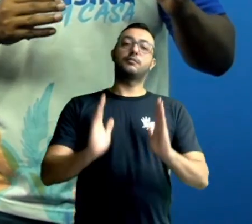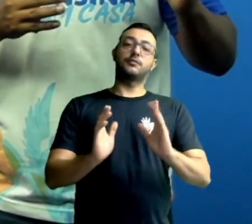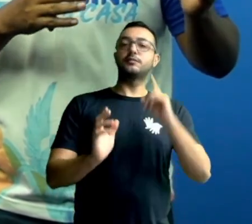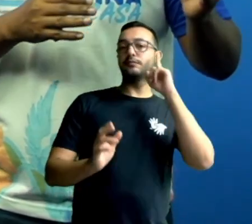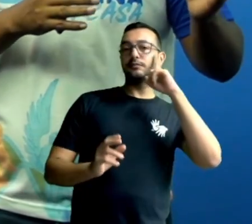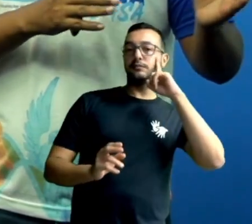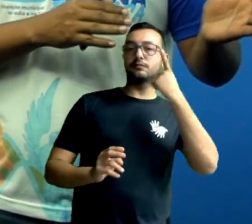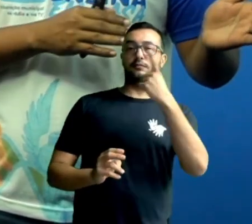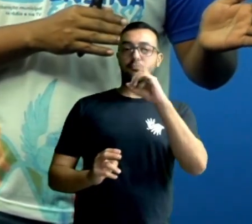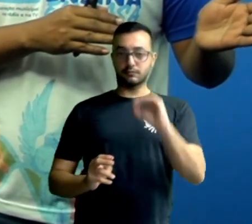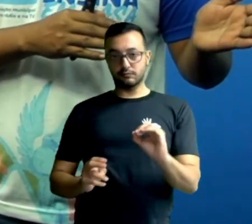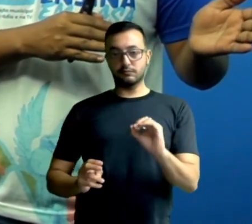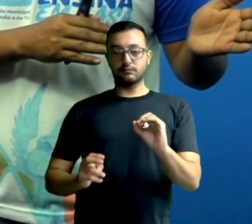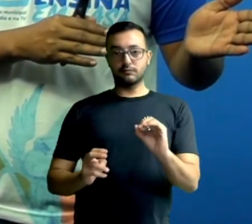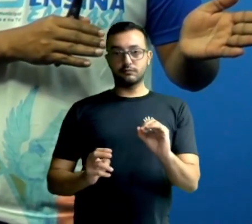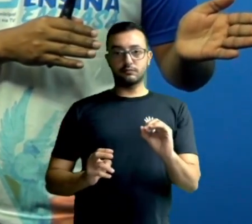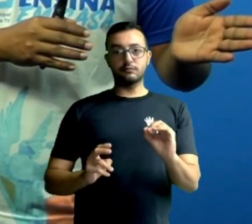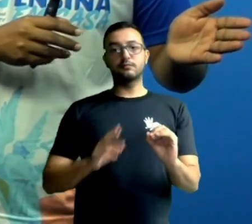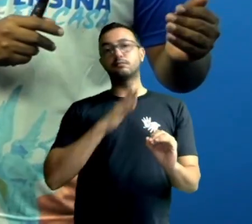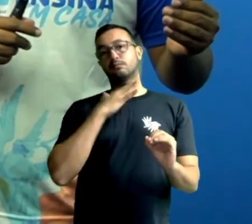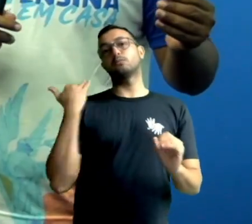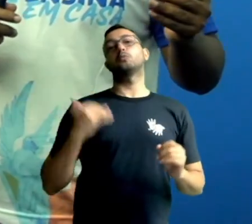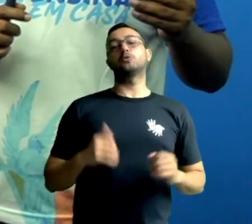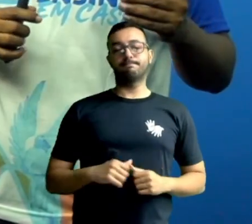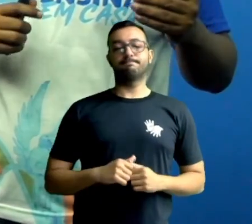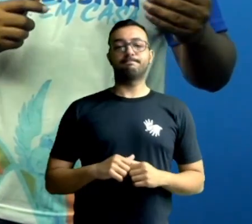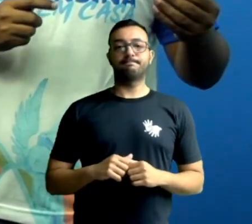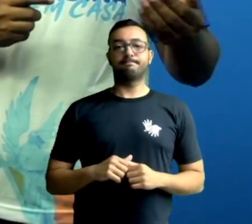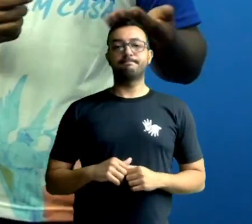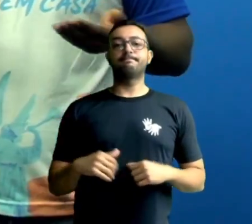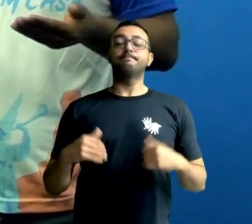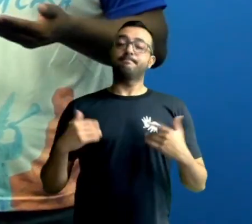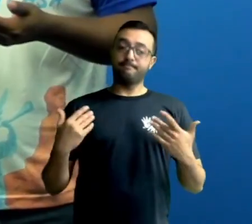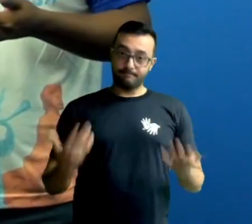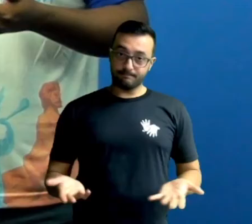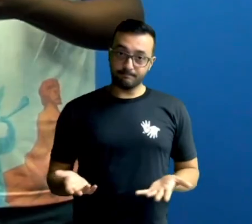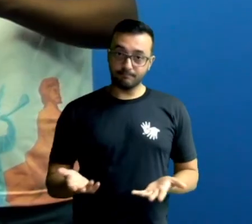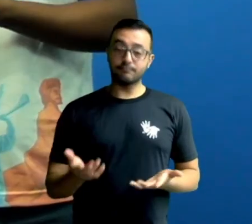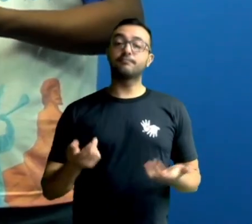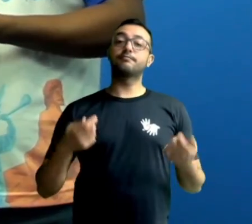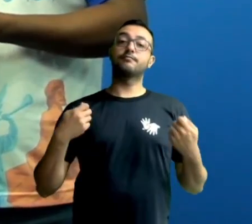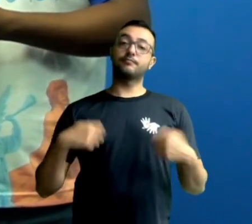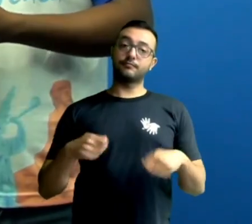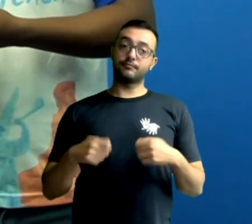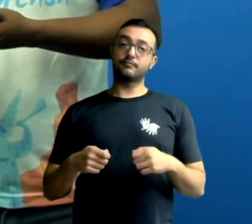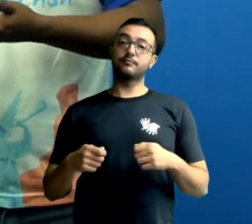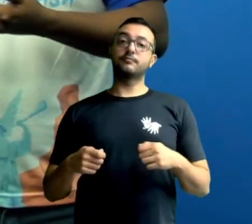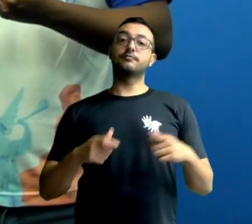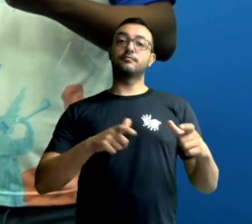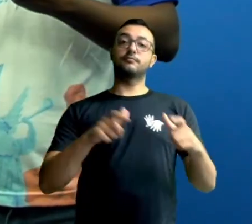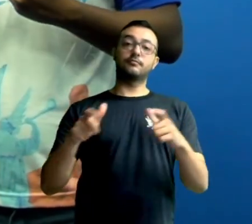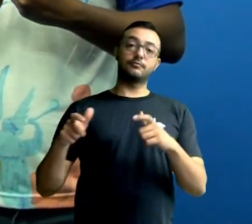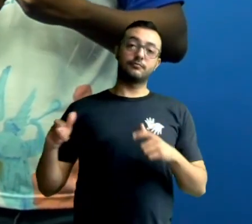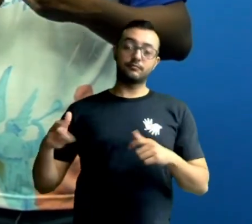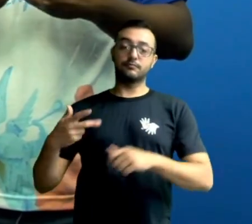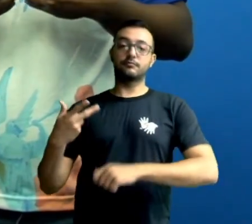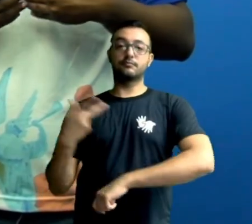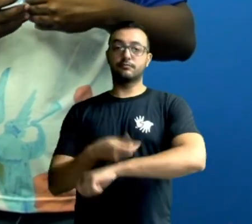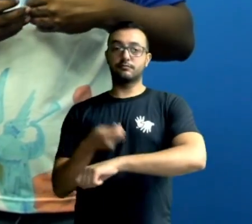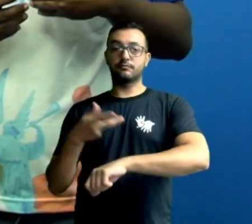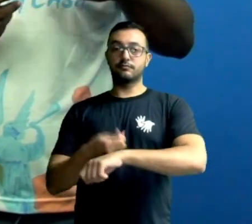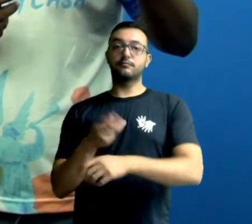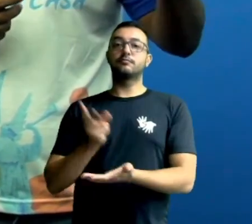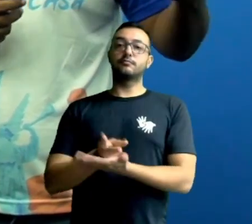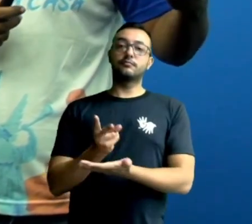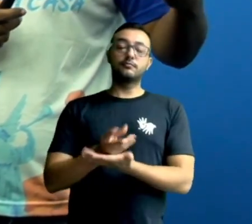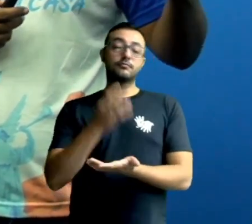dias para que o animal chegue a óbito. Por isso que nos postos em que se toma vacina antirrábica, pede-se